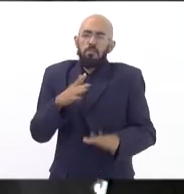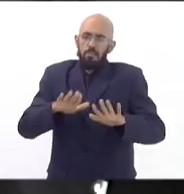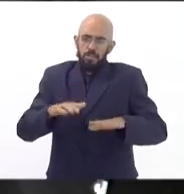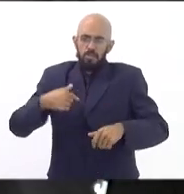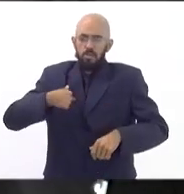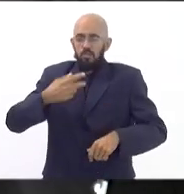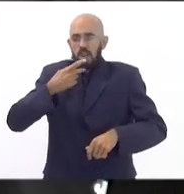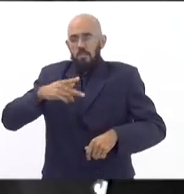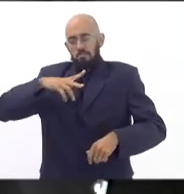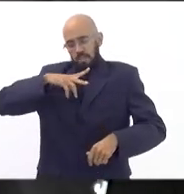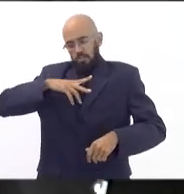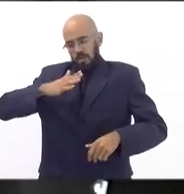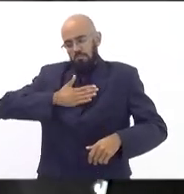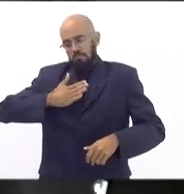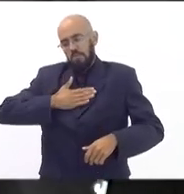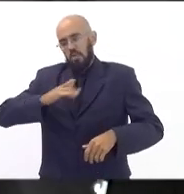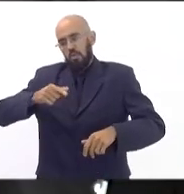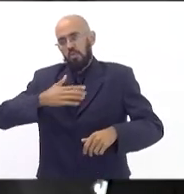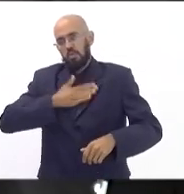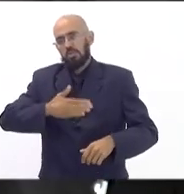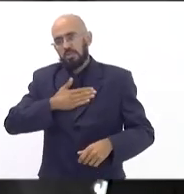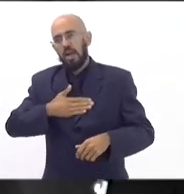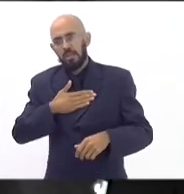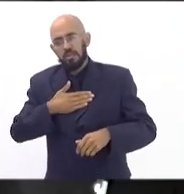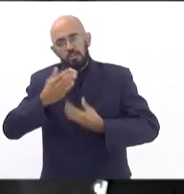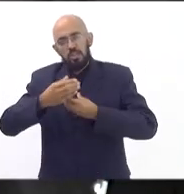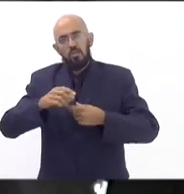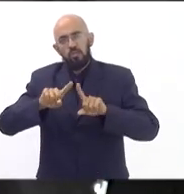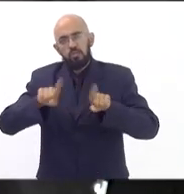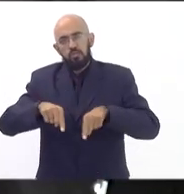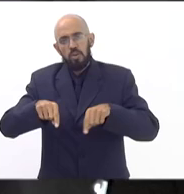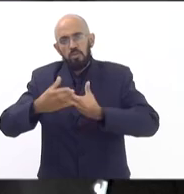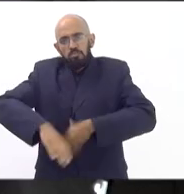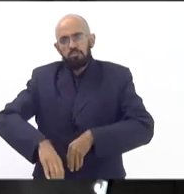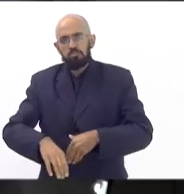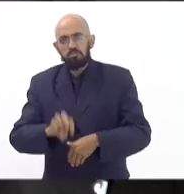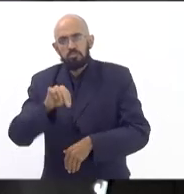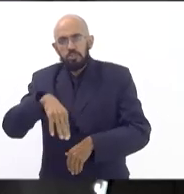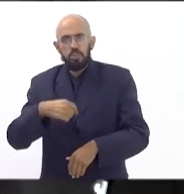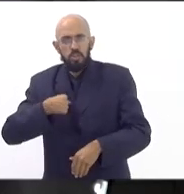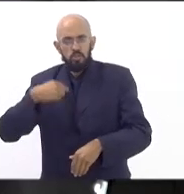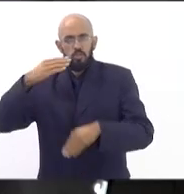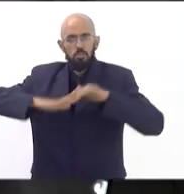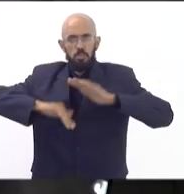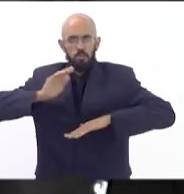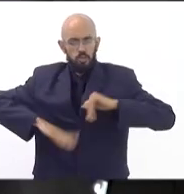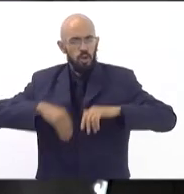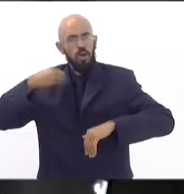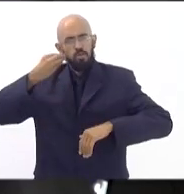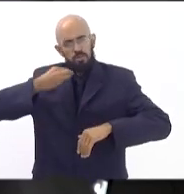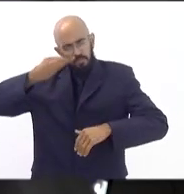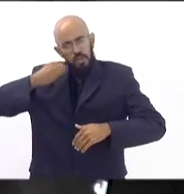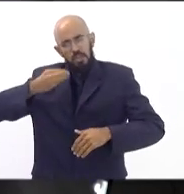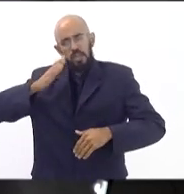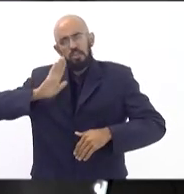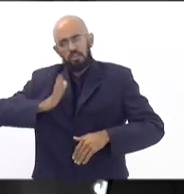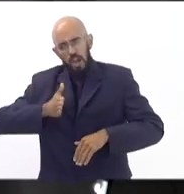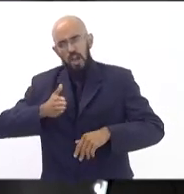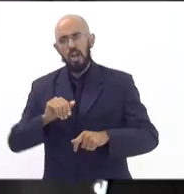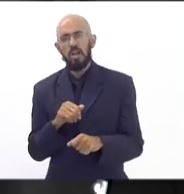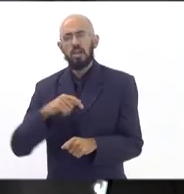falar por mim eu eu gostaria de servidor de carreira sou um profissional com alguns anos de experiência nessa área